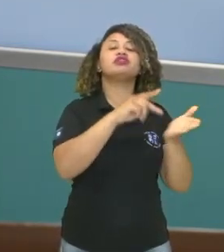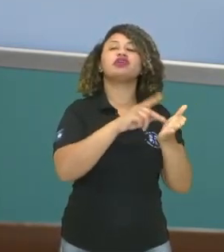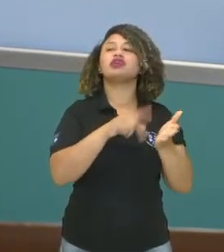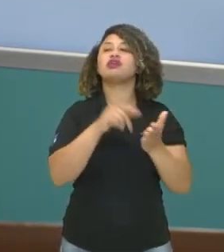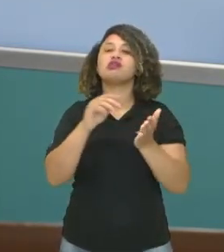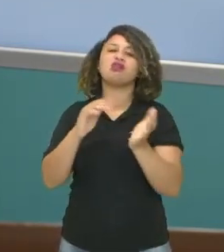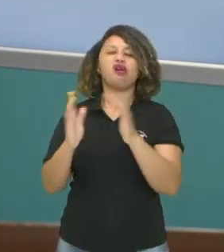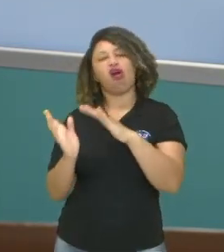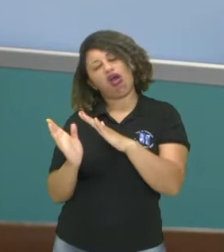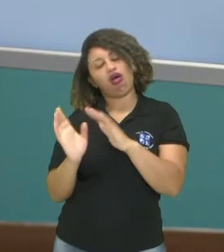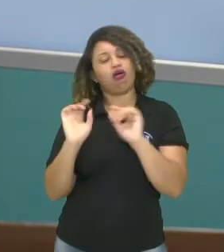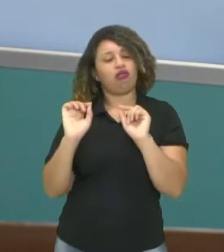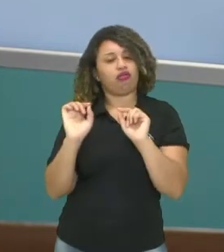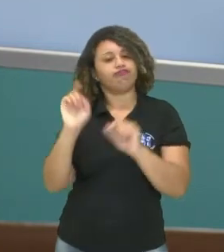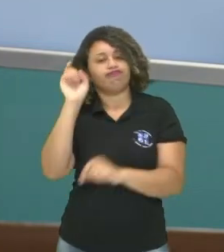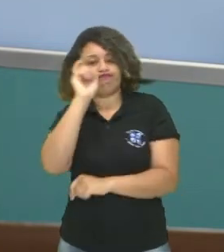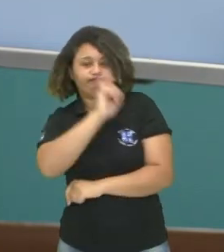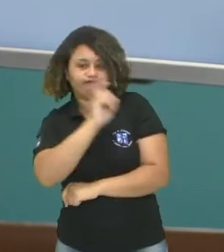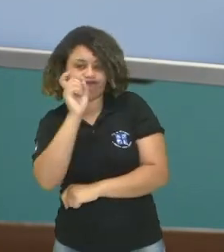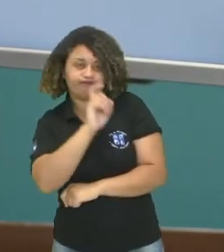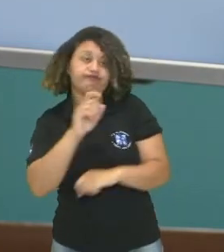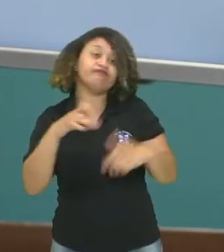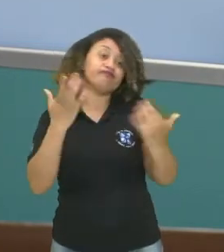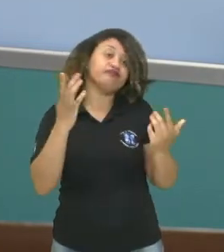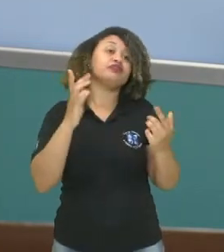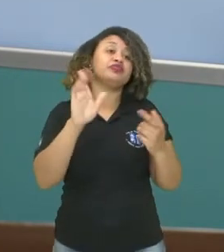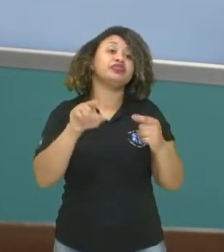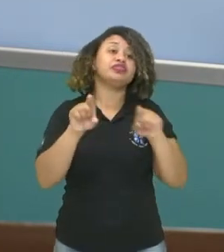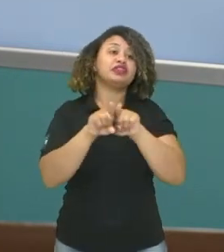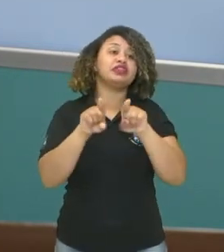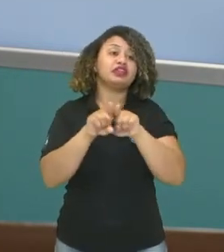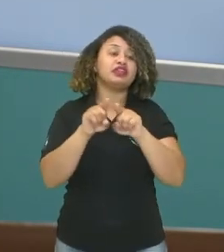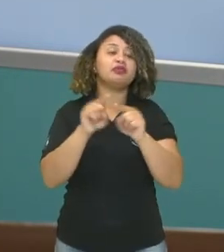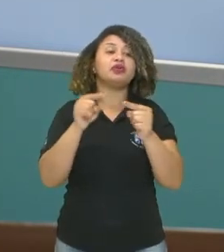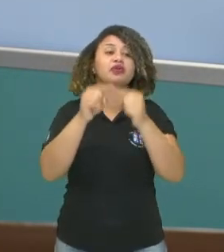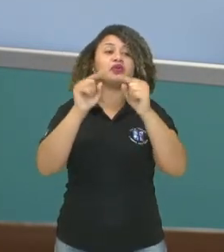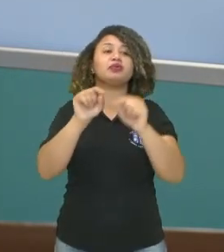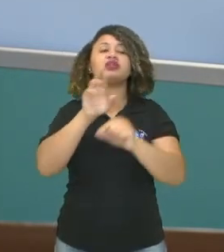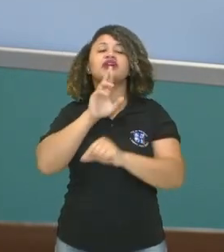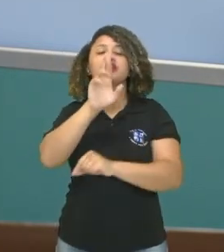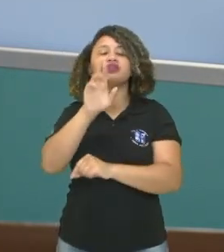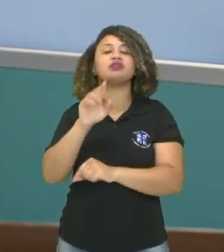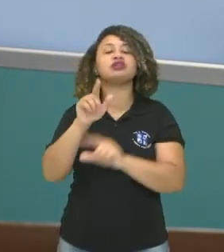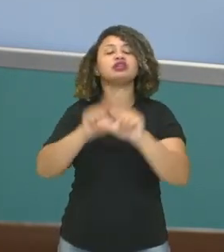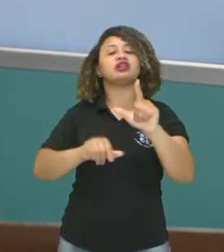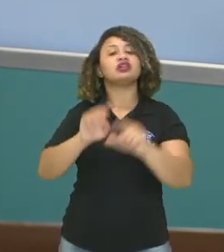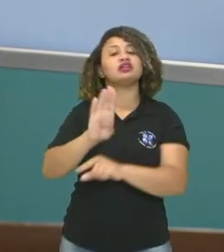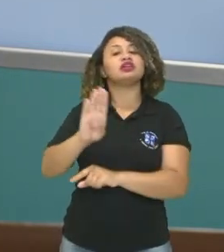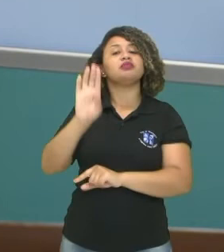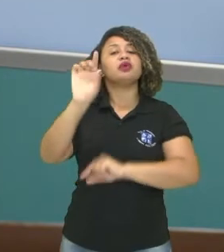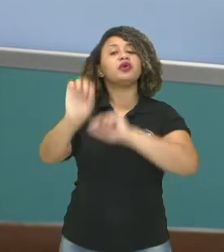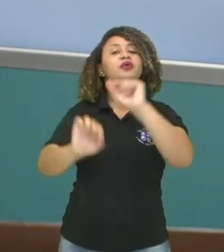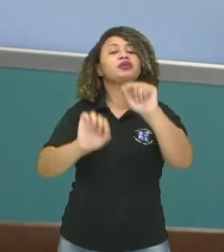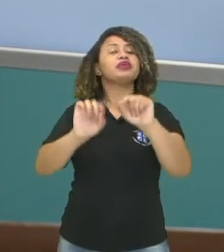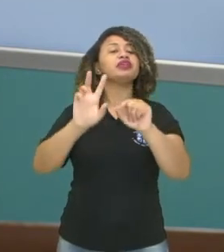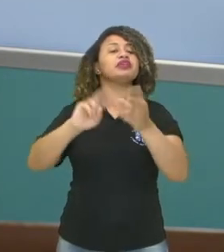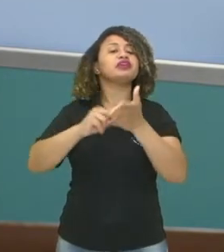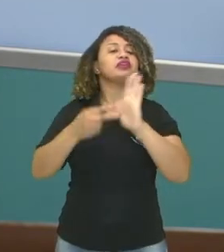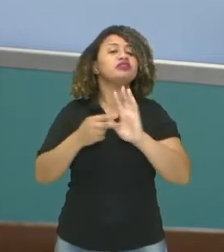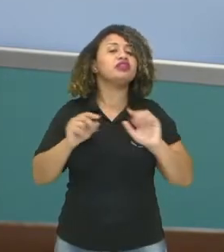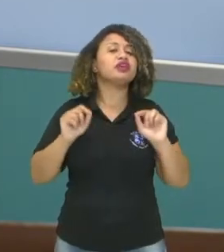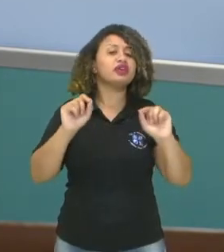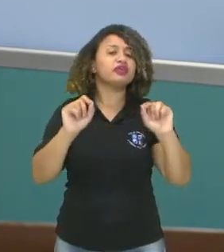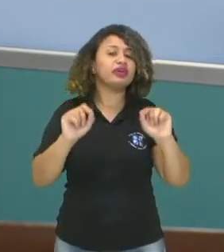desmorona? A mentira. Isso já tem a ver com a nossa resposta da letra B, né? Que significa o quê?